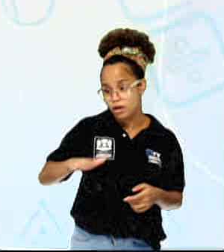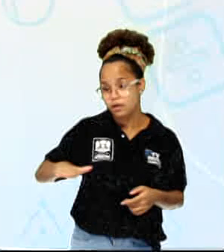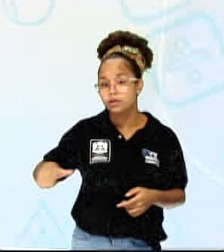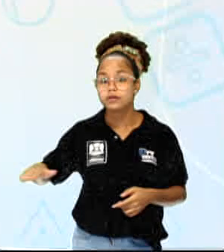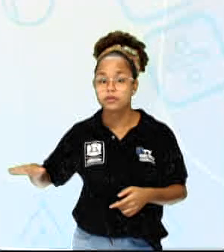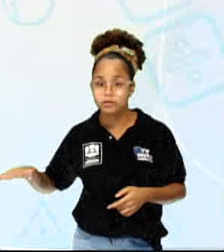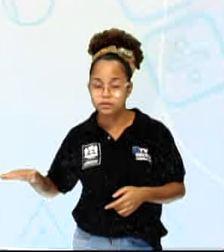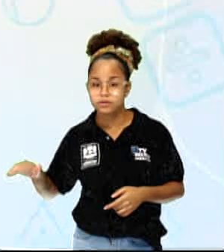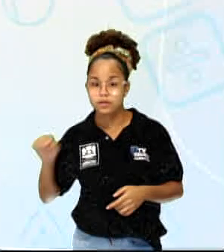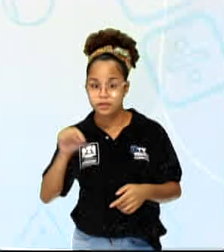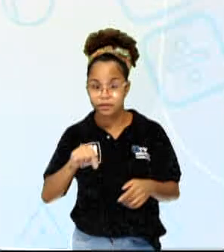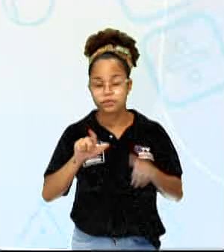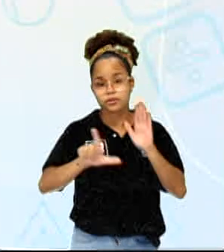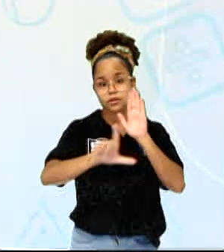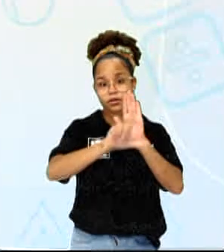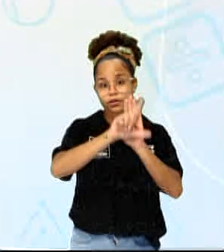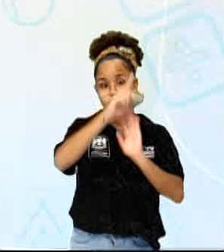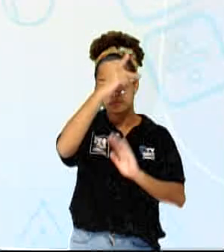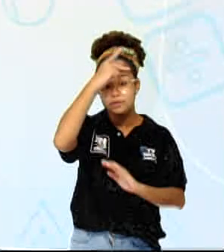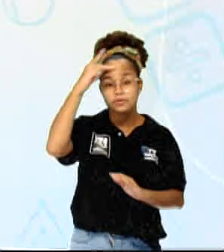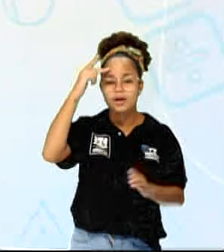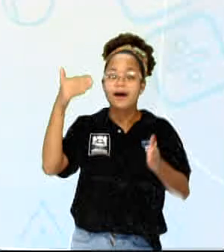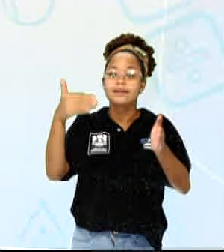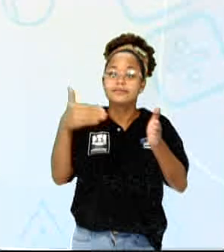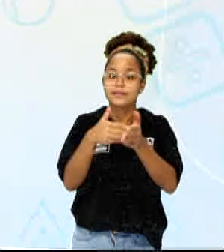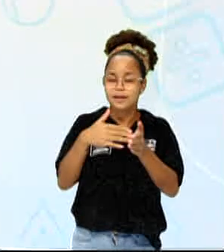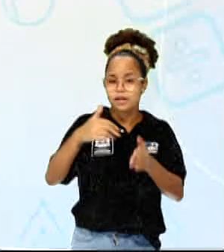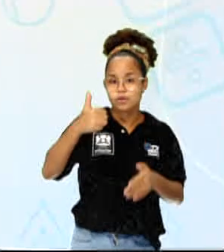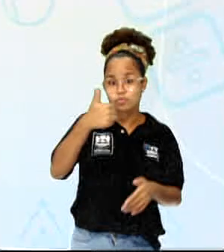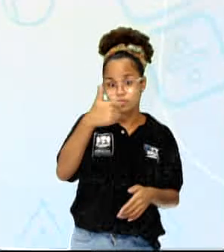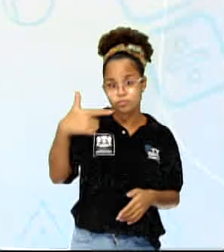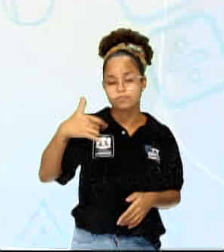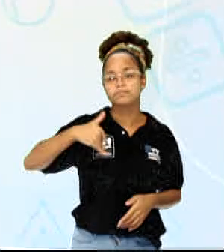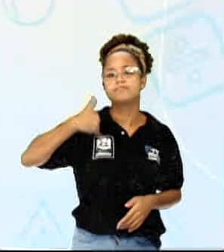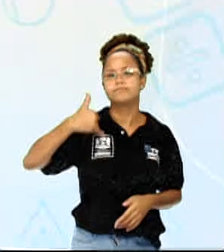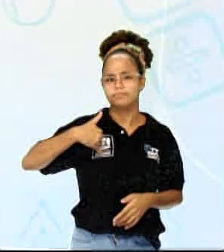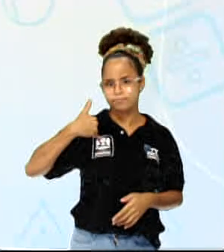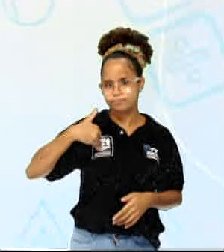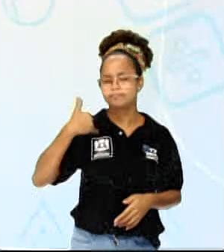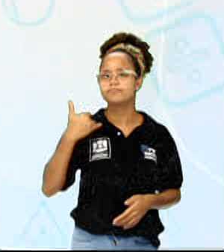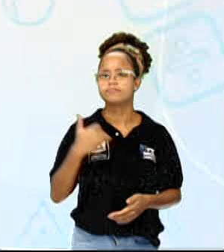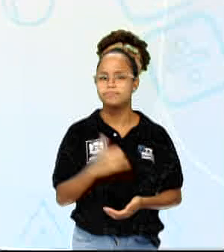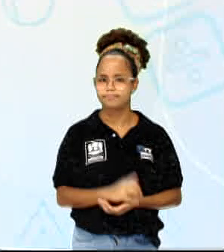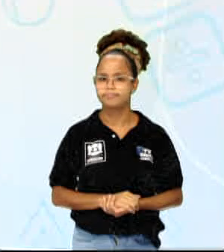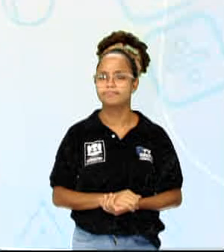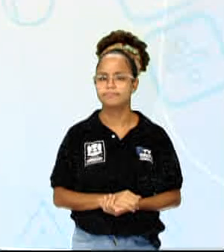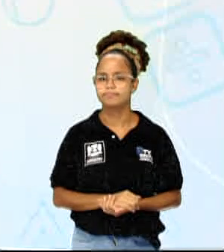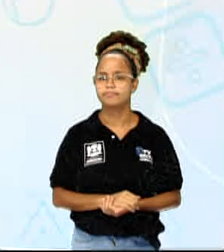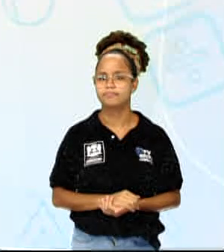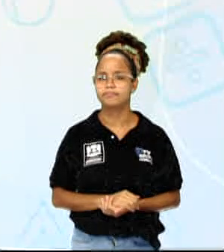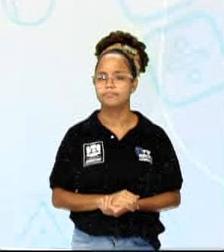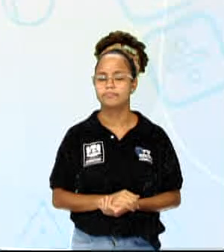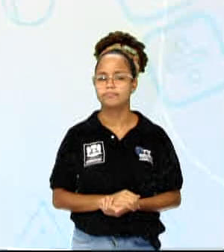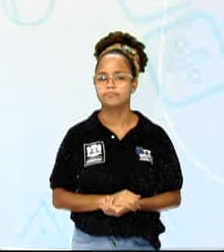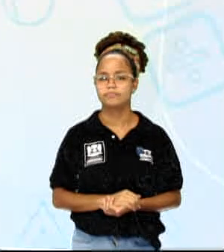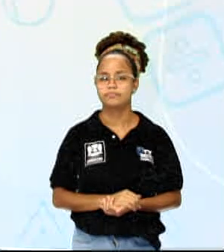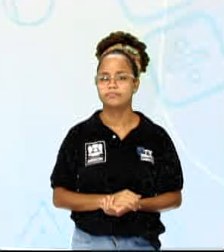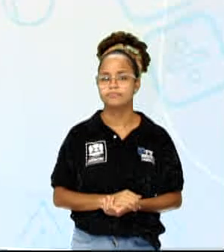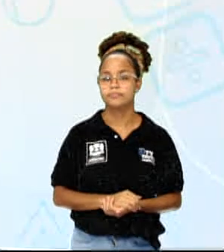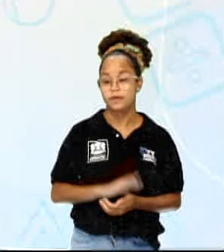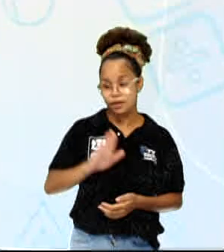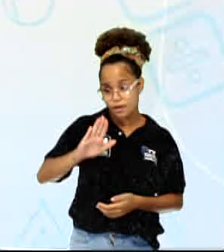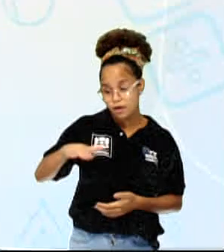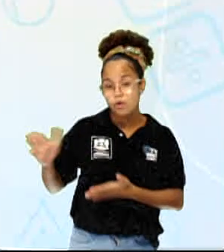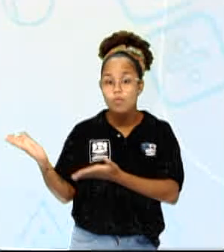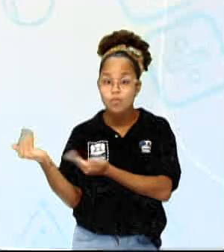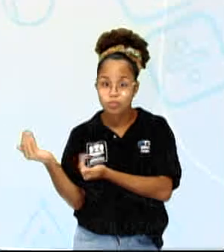desta lei, a pessoa até 12 anos de idade, porém incompletos. E